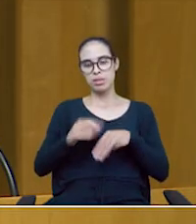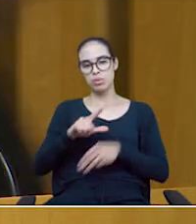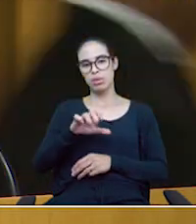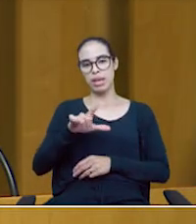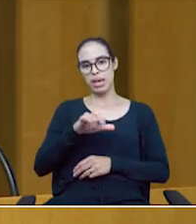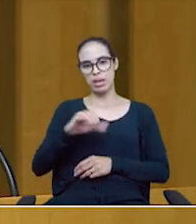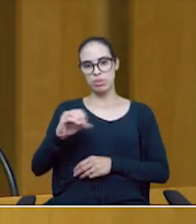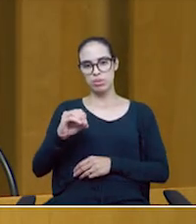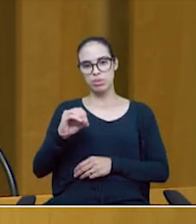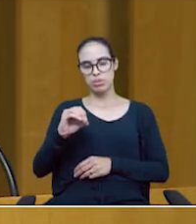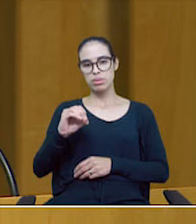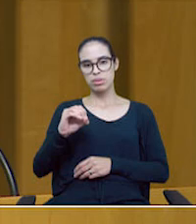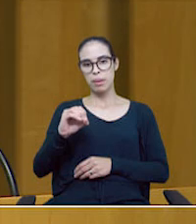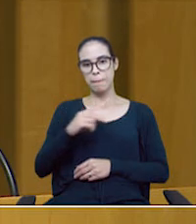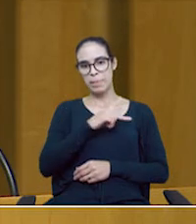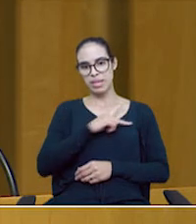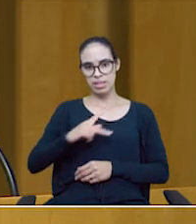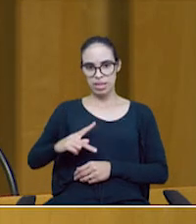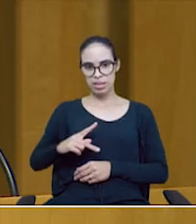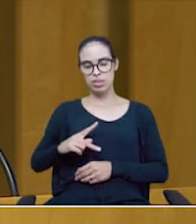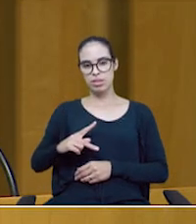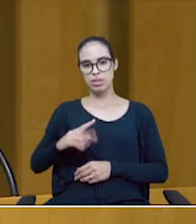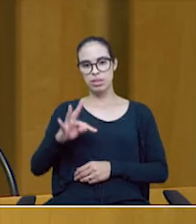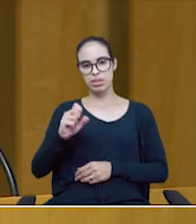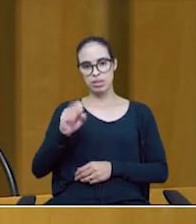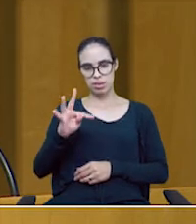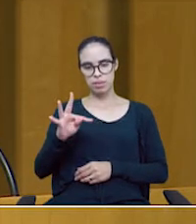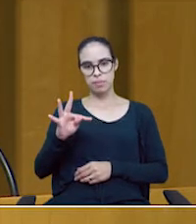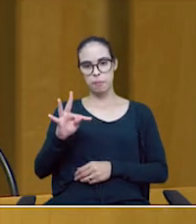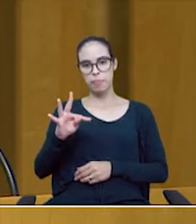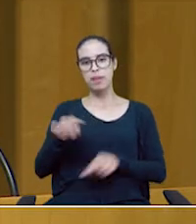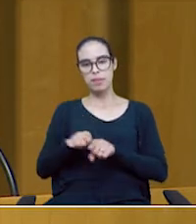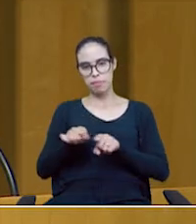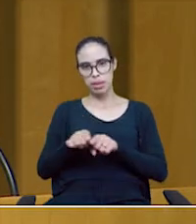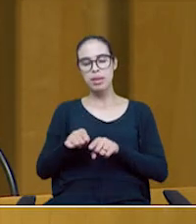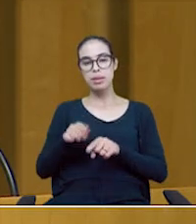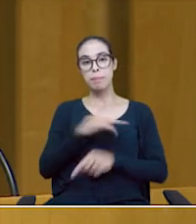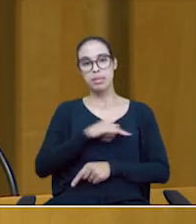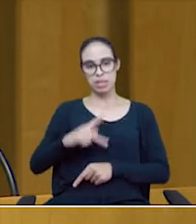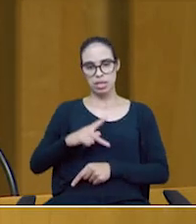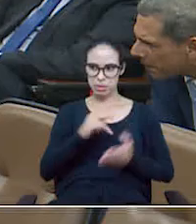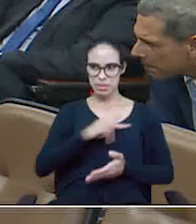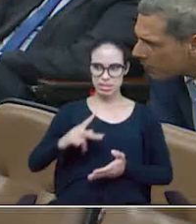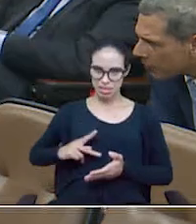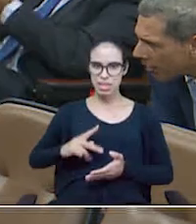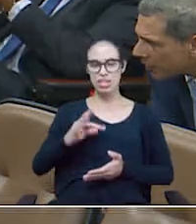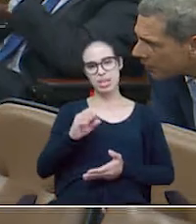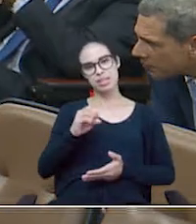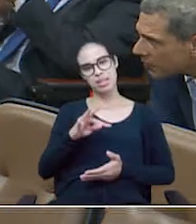Correia, presidente do Tribunal Superior do Trabalho e do Conselho Superior da Justiça do Trabalho.